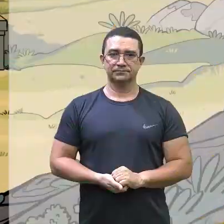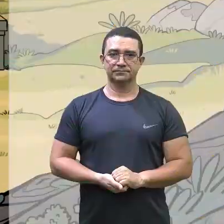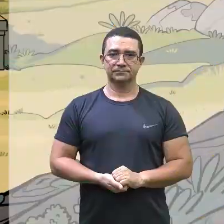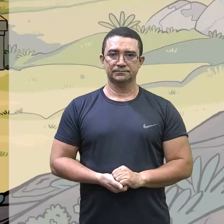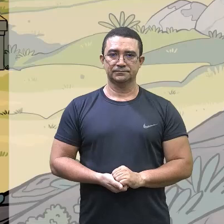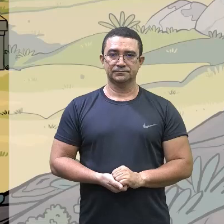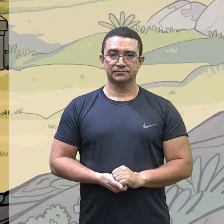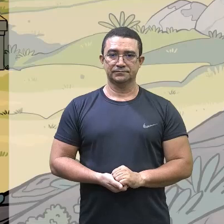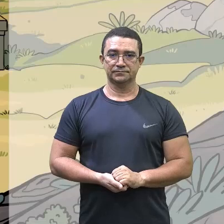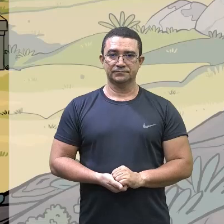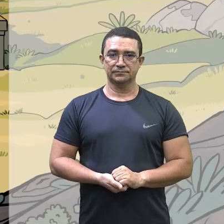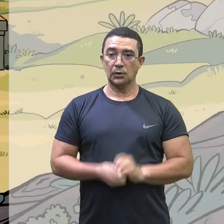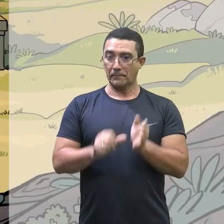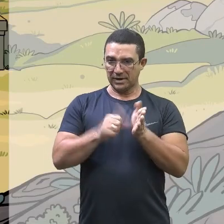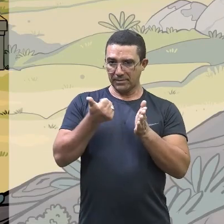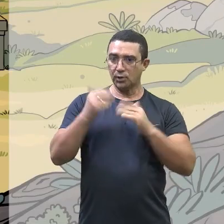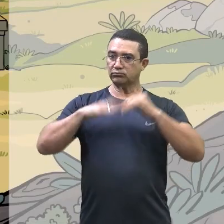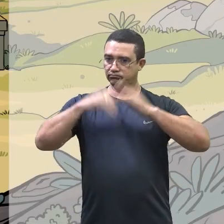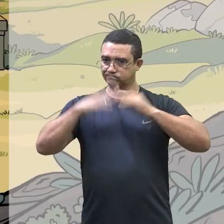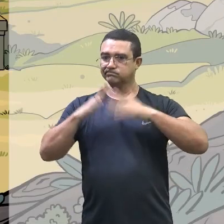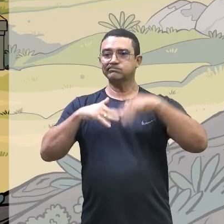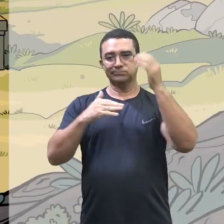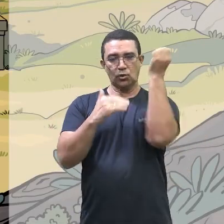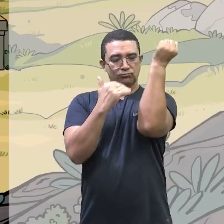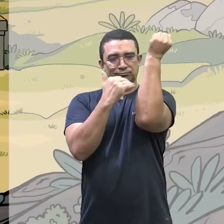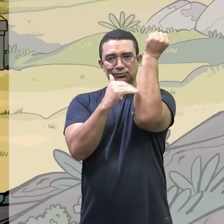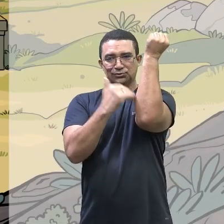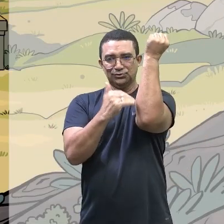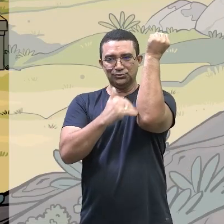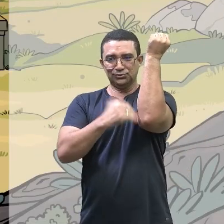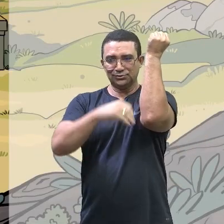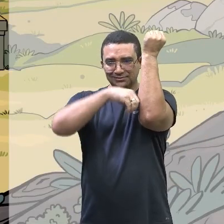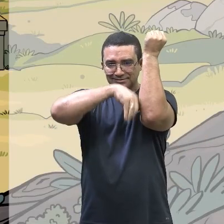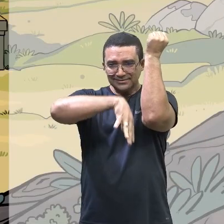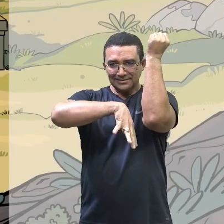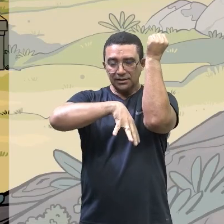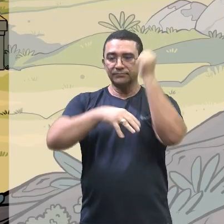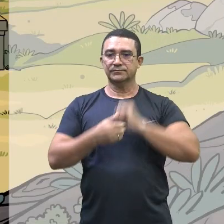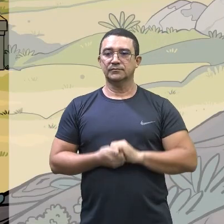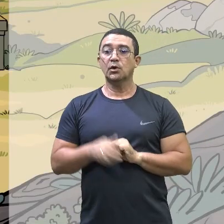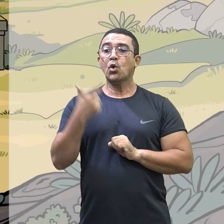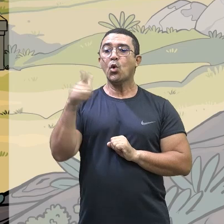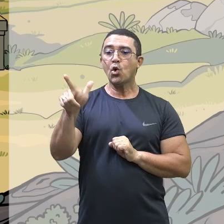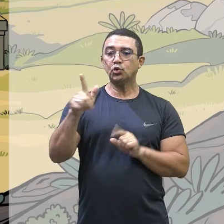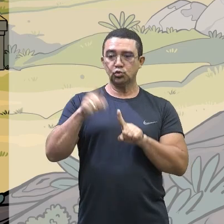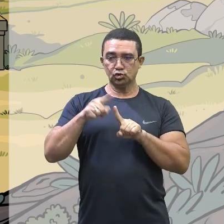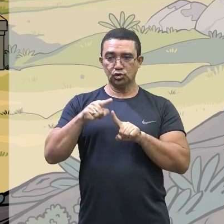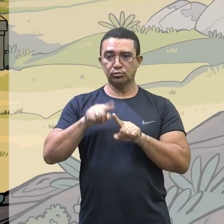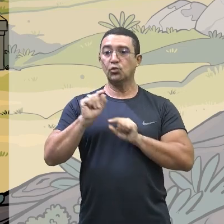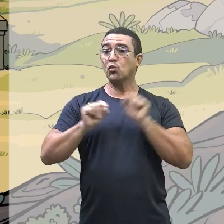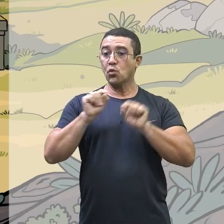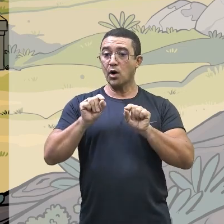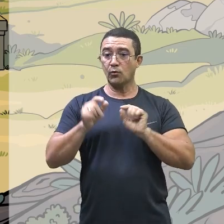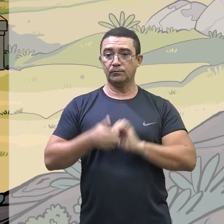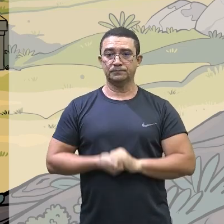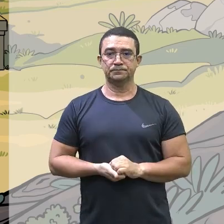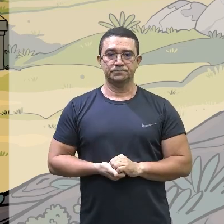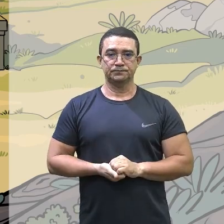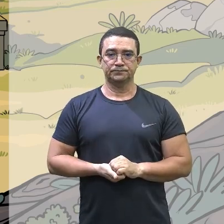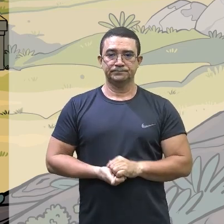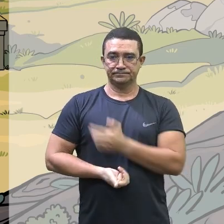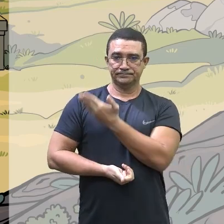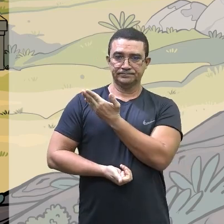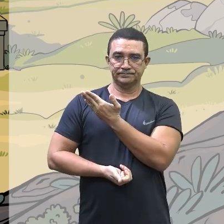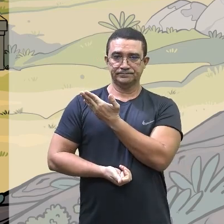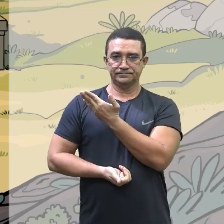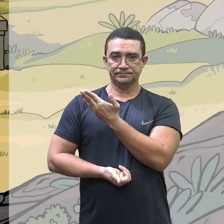Aí o primeiro, não é? Que é o seringueiro. Sim. Não é? E temos aí os outros, não é, professor? Sim, temos os outros aí, que